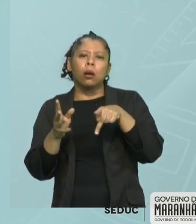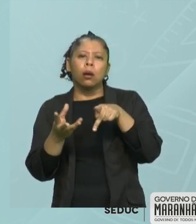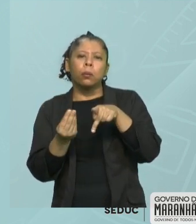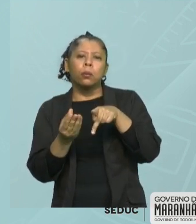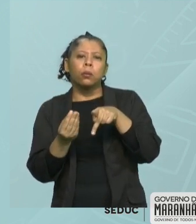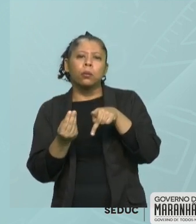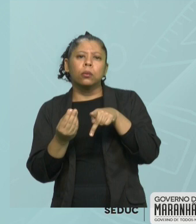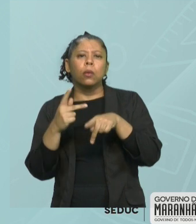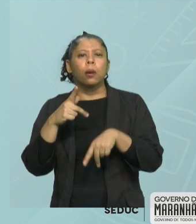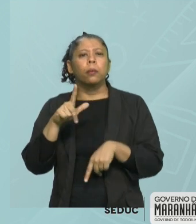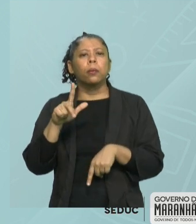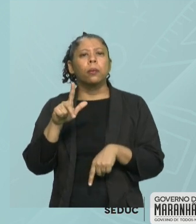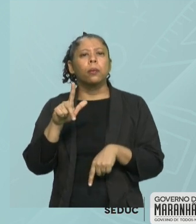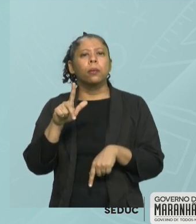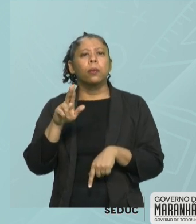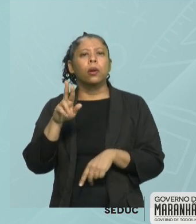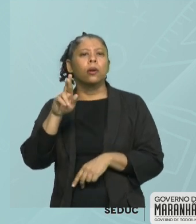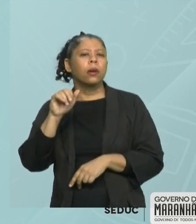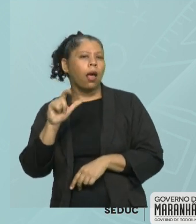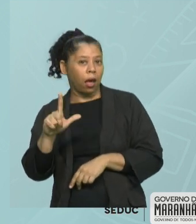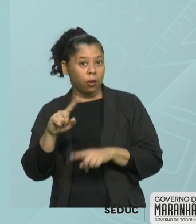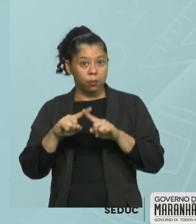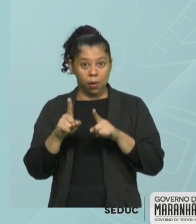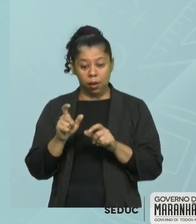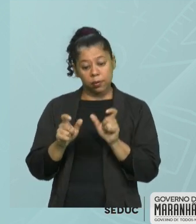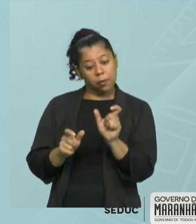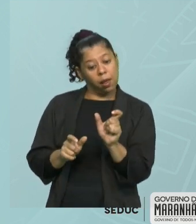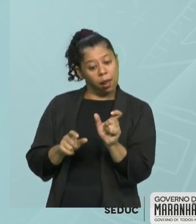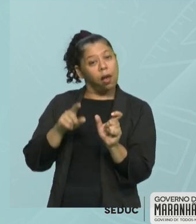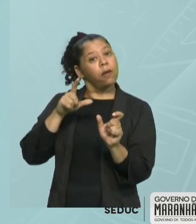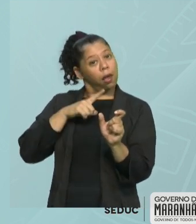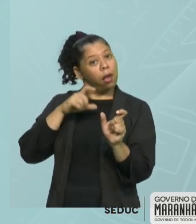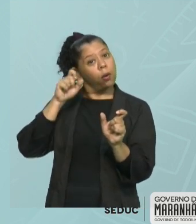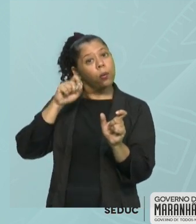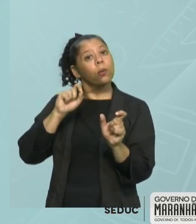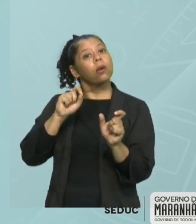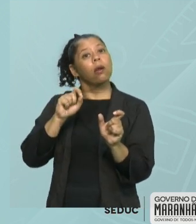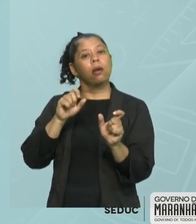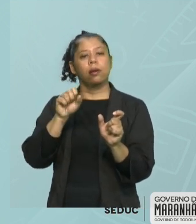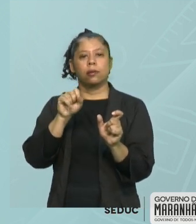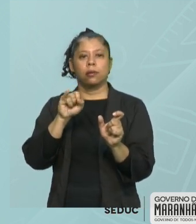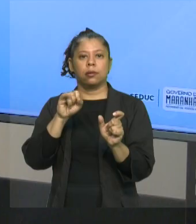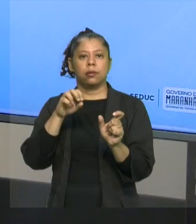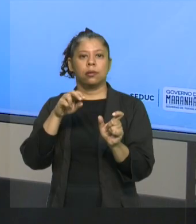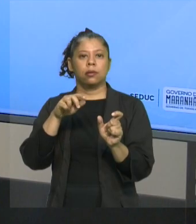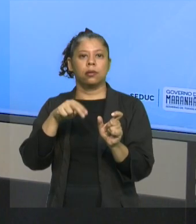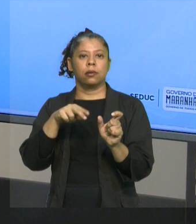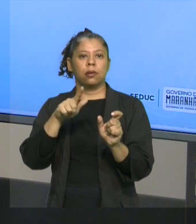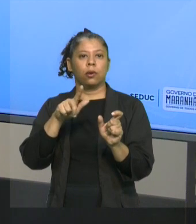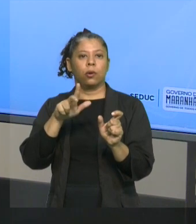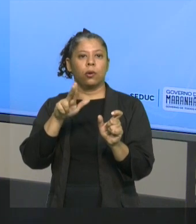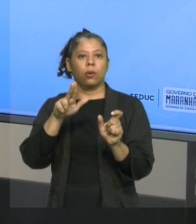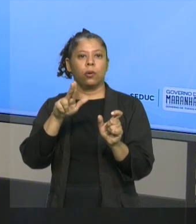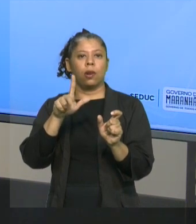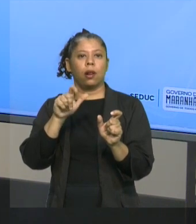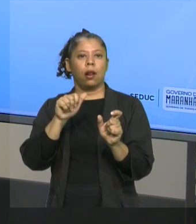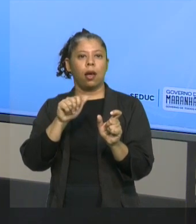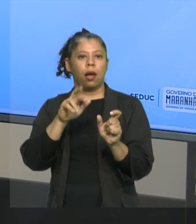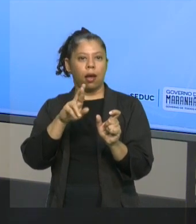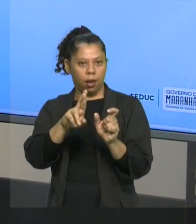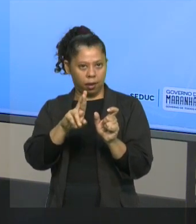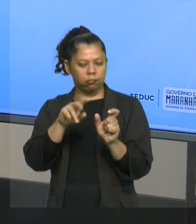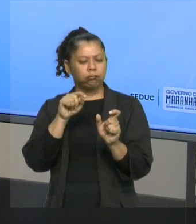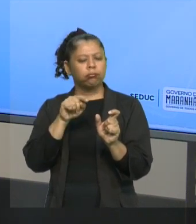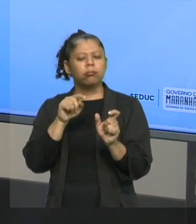a palavra é grafada no singular. Eles vão nomear um agrupamento de seres